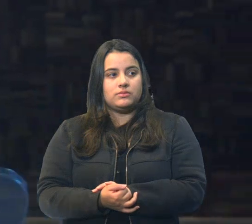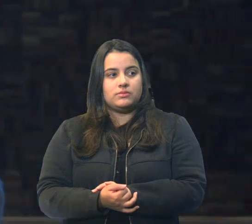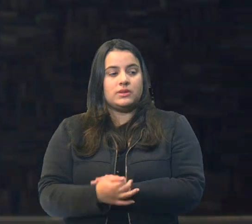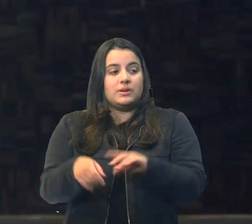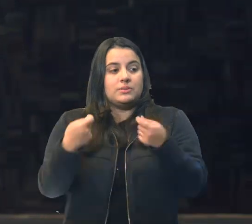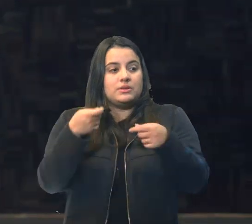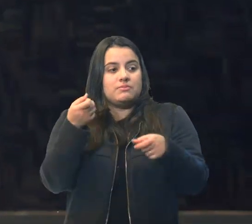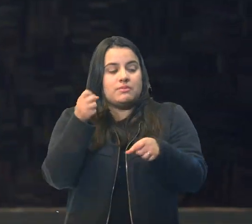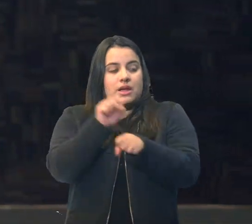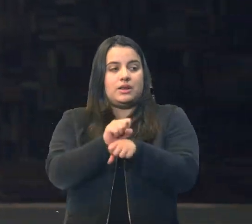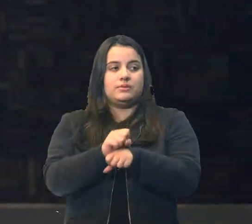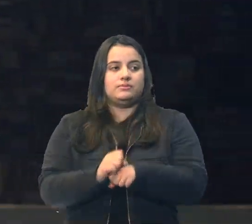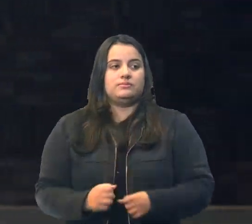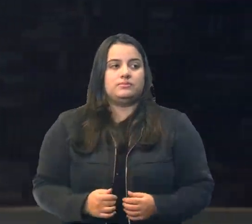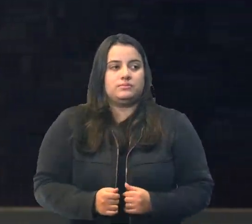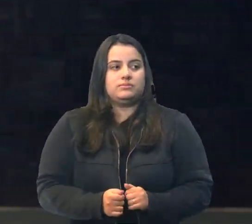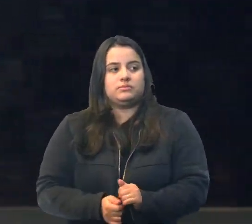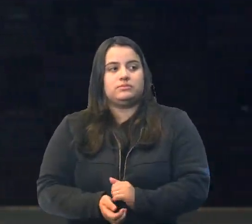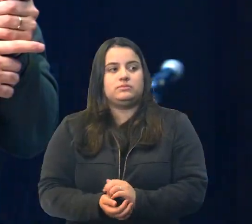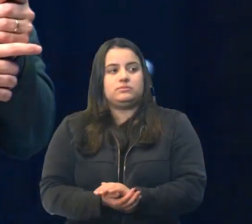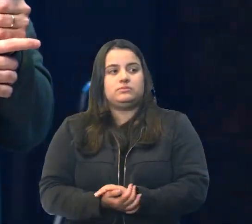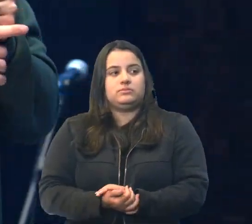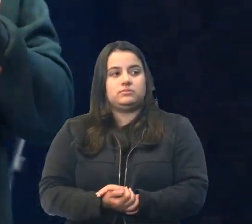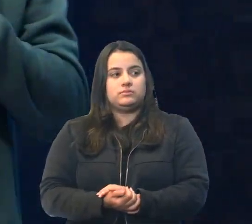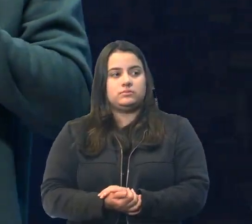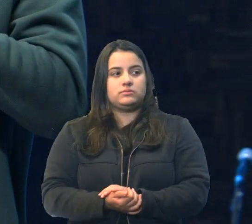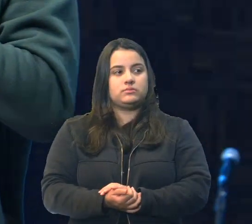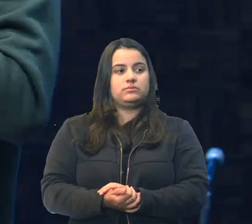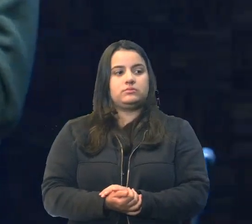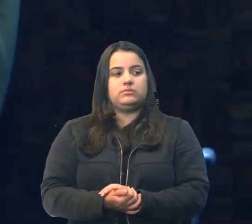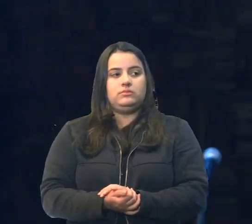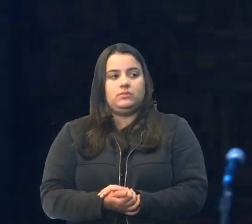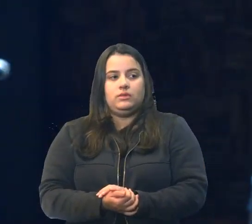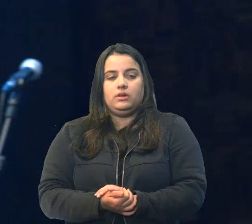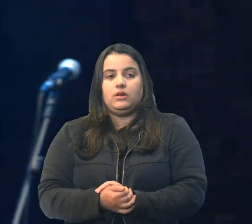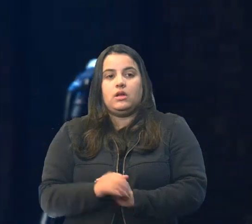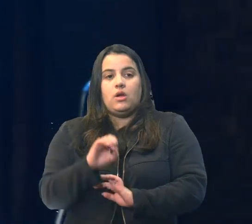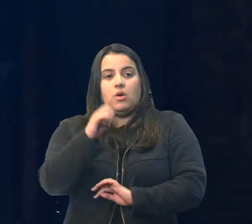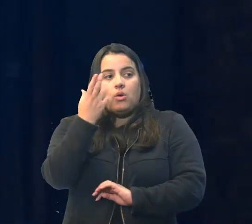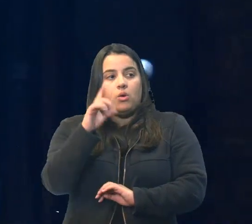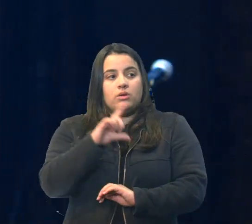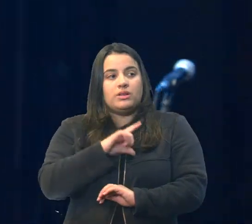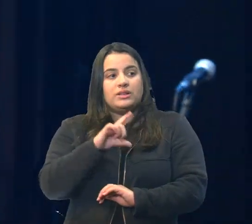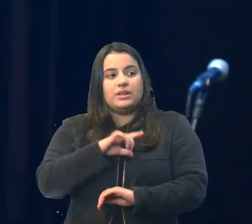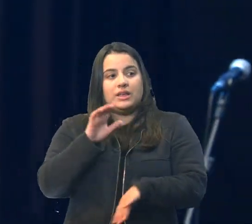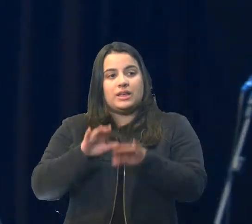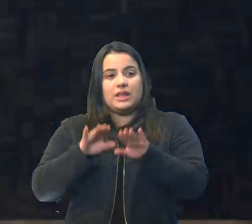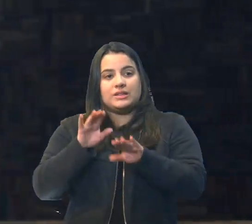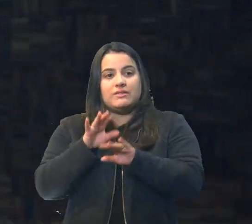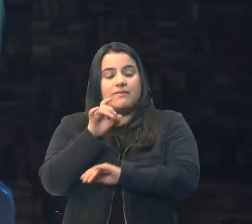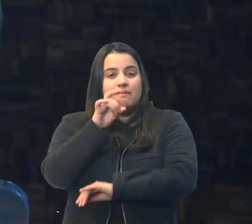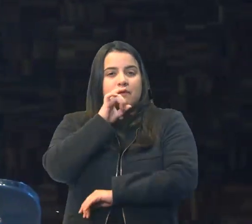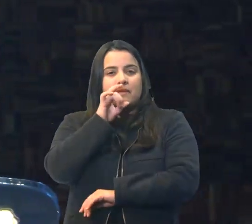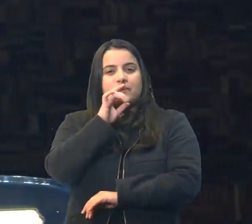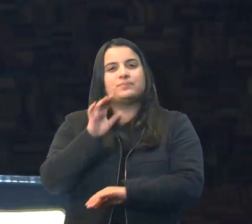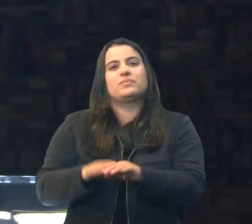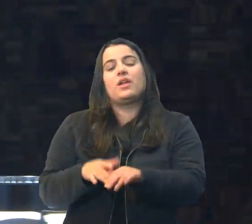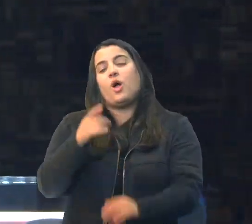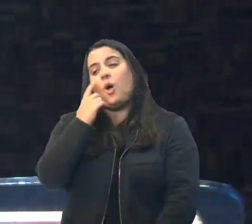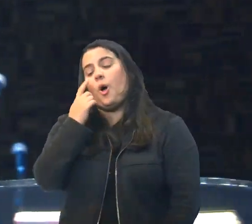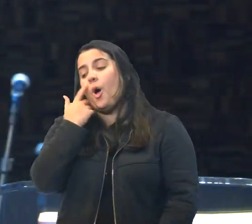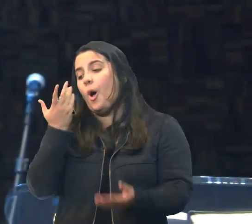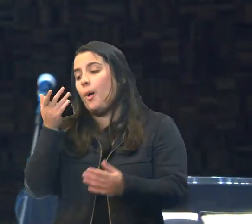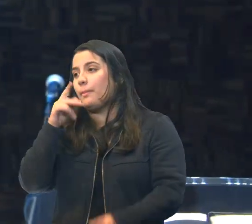parar. Ou tem os pais que chegam com o filho na minha frente e falam, aqui pastor,